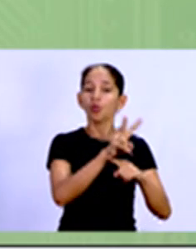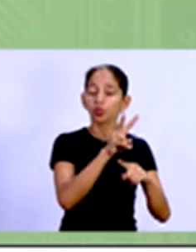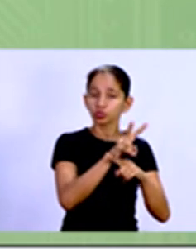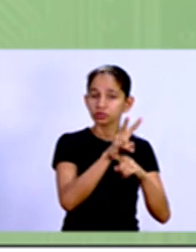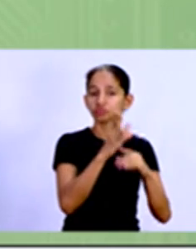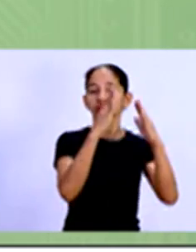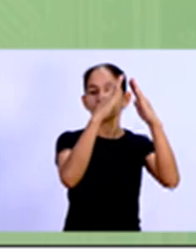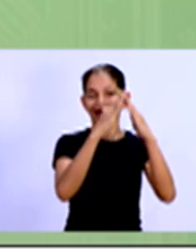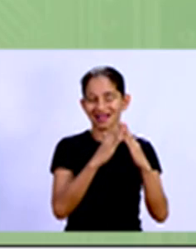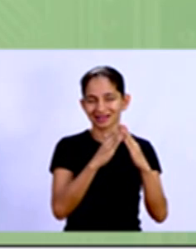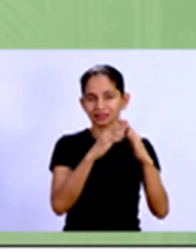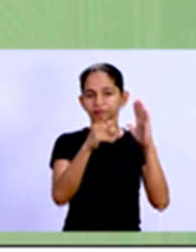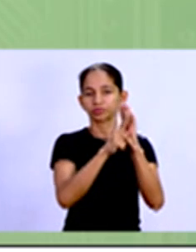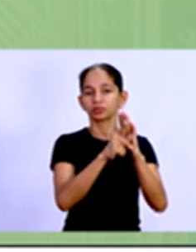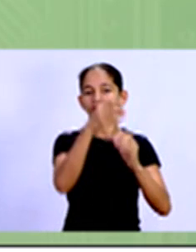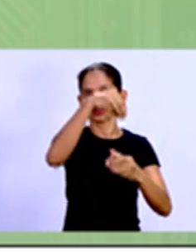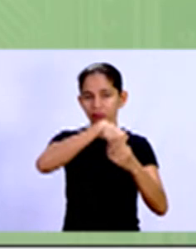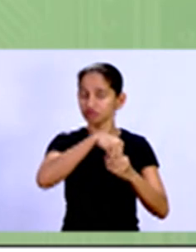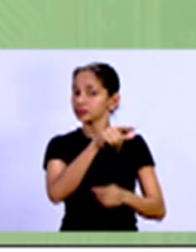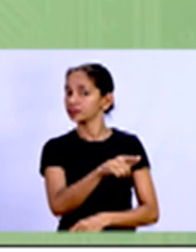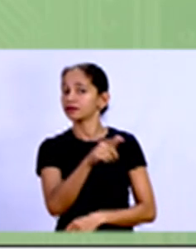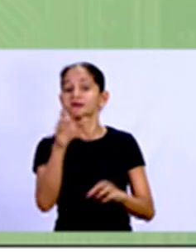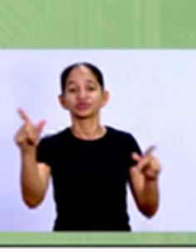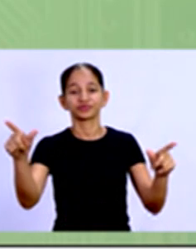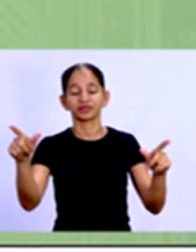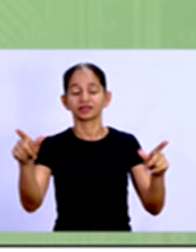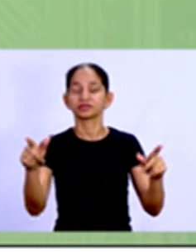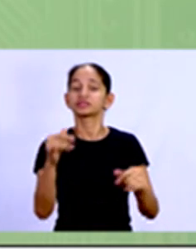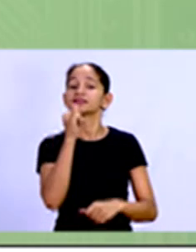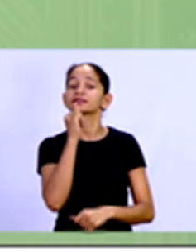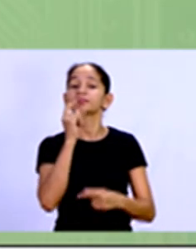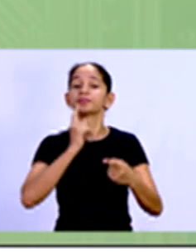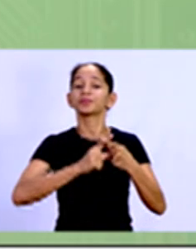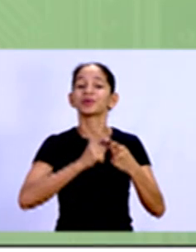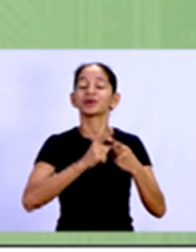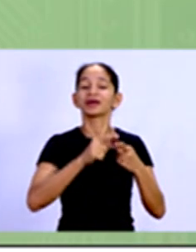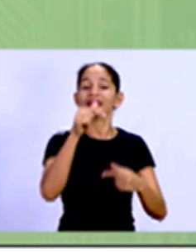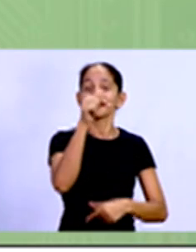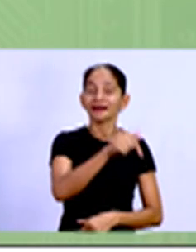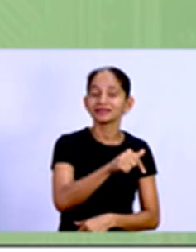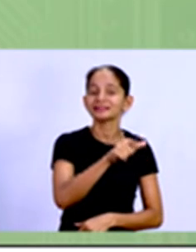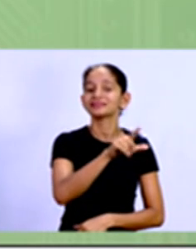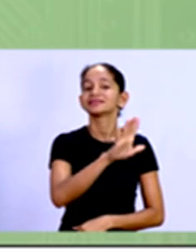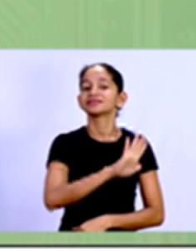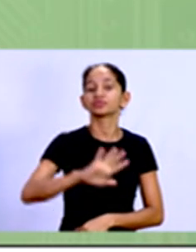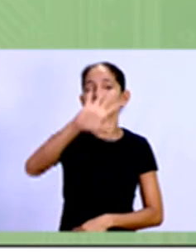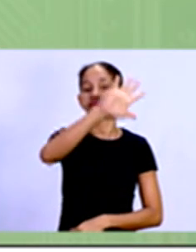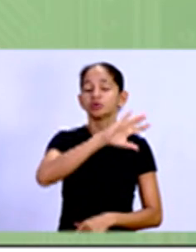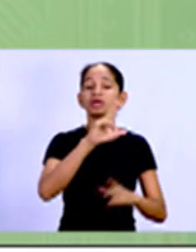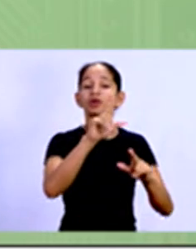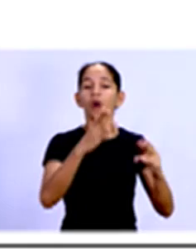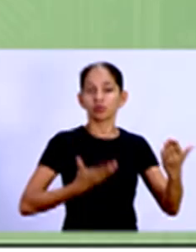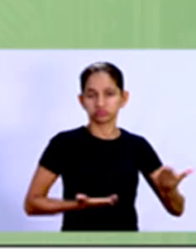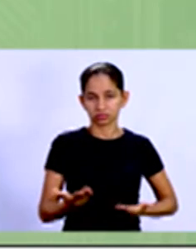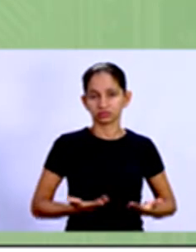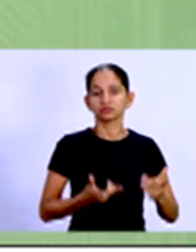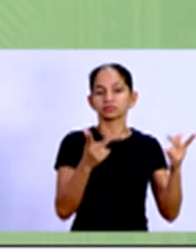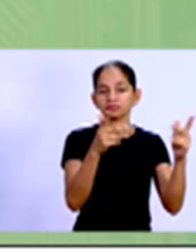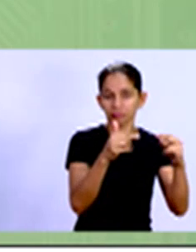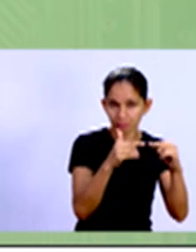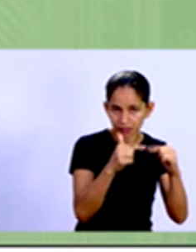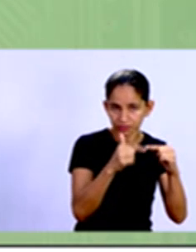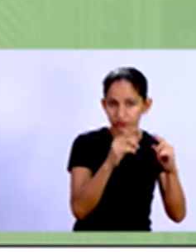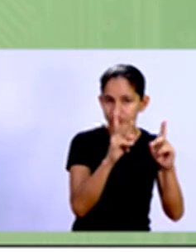trabalha em residência familiar, porque aí ele vai ser regido pela legislação de empregado doméstico.